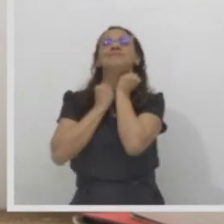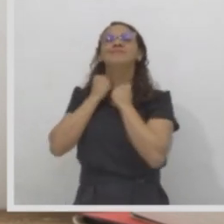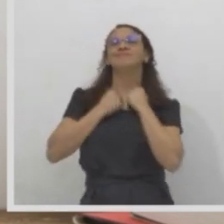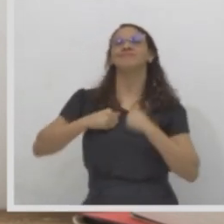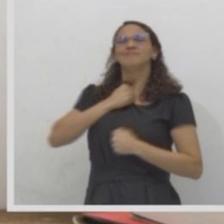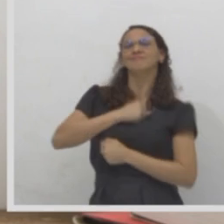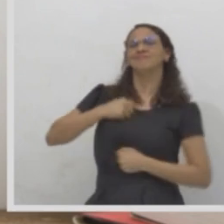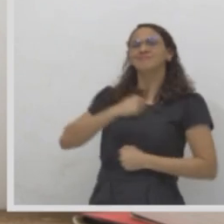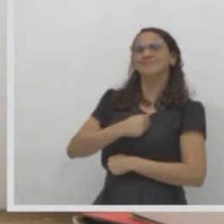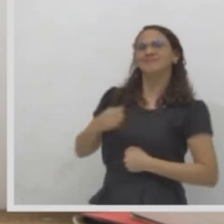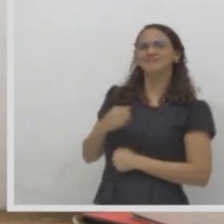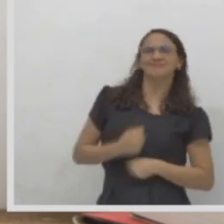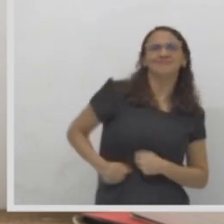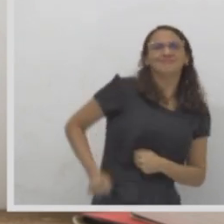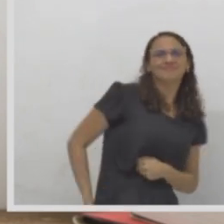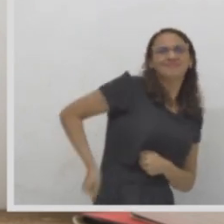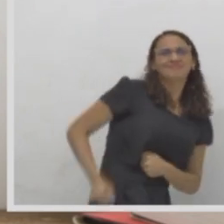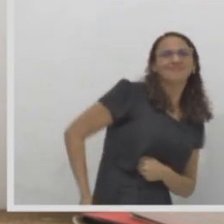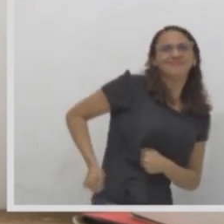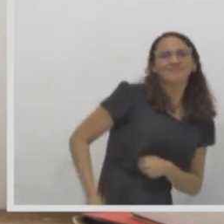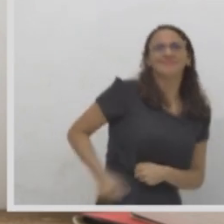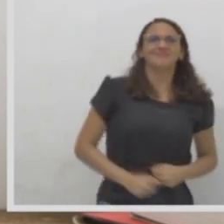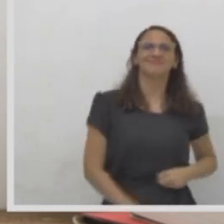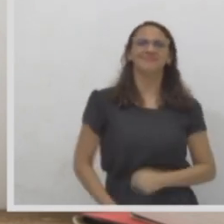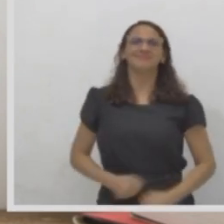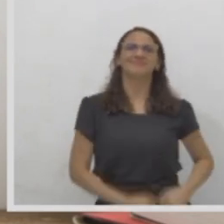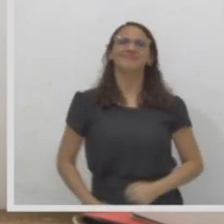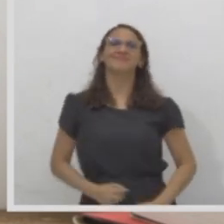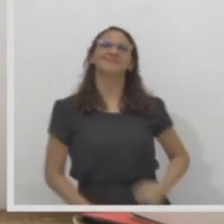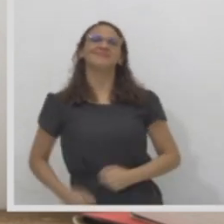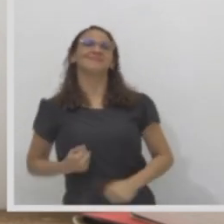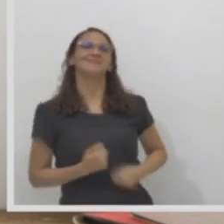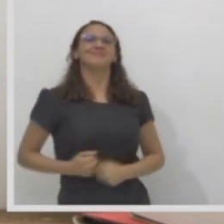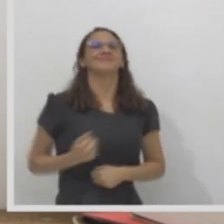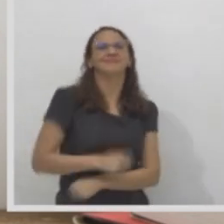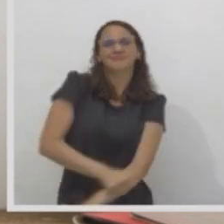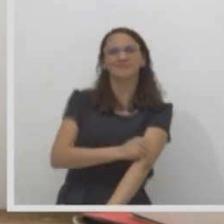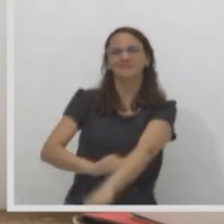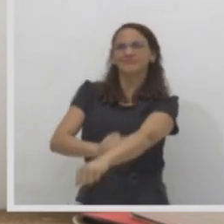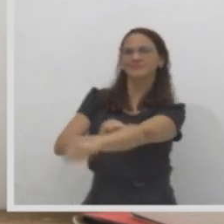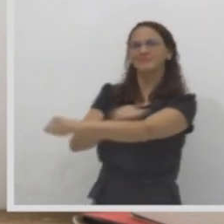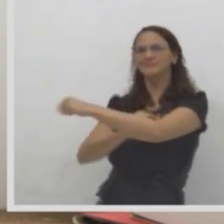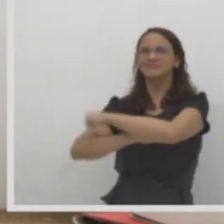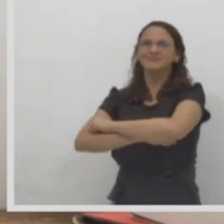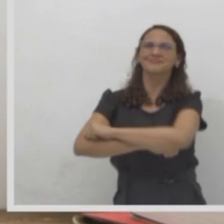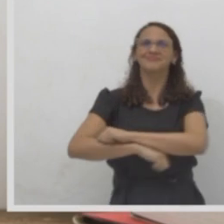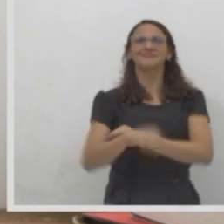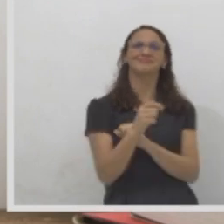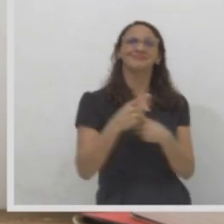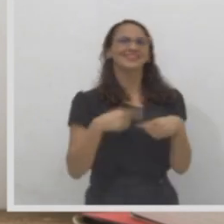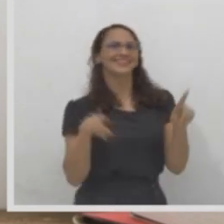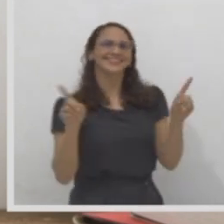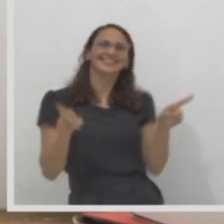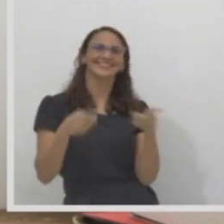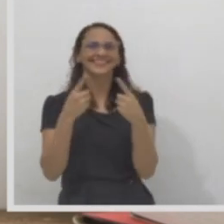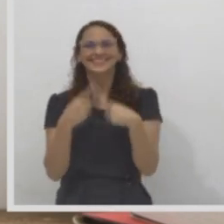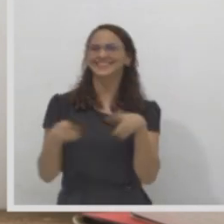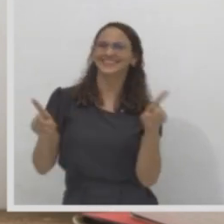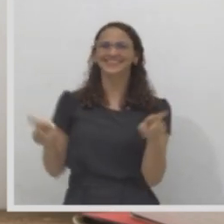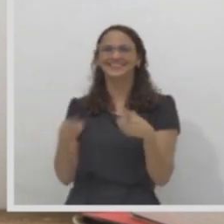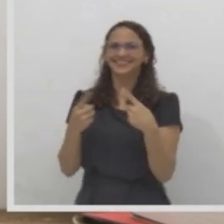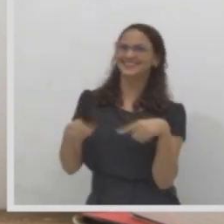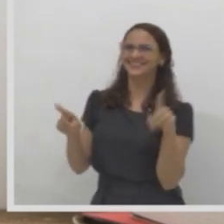tórax, o meu bumbum e também o fazedor de xixi. Lara, laiara, iara, laiara,